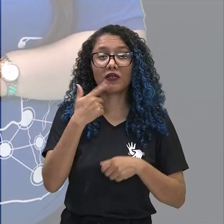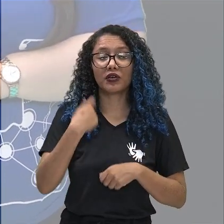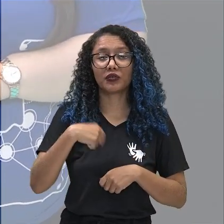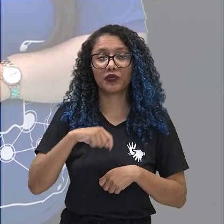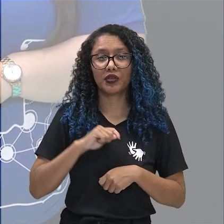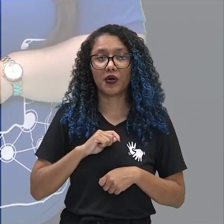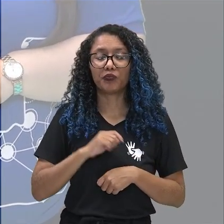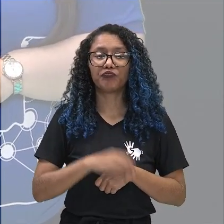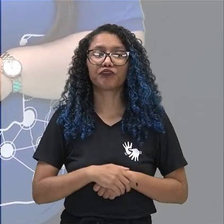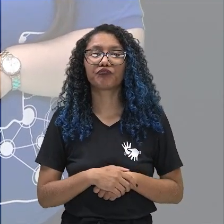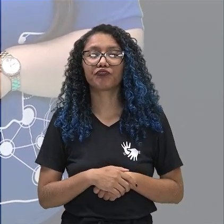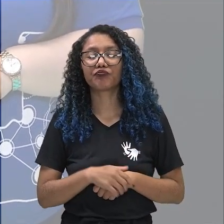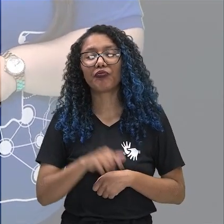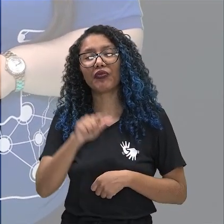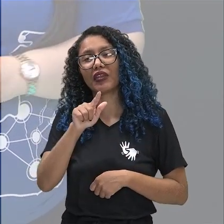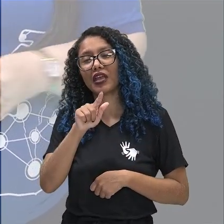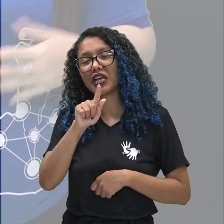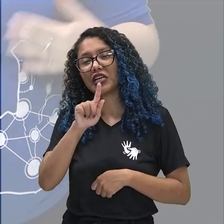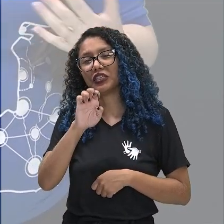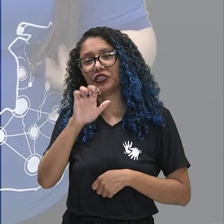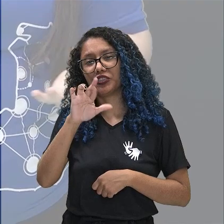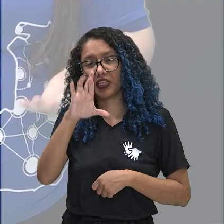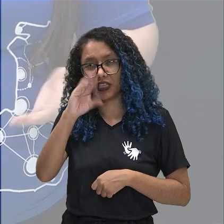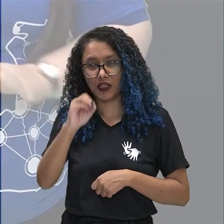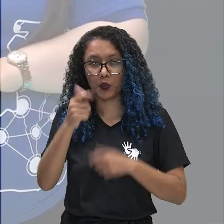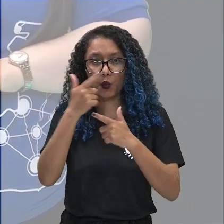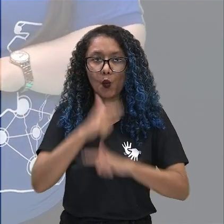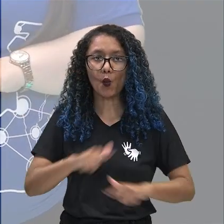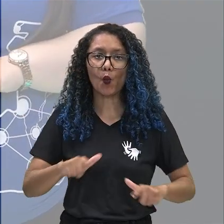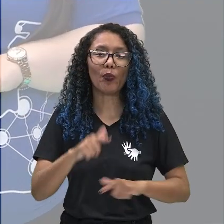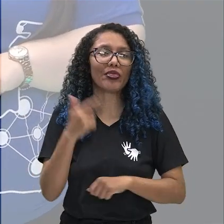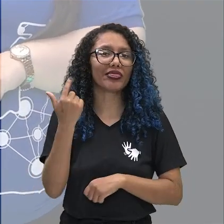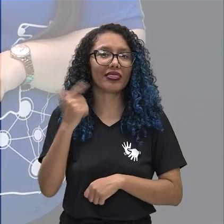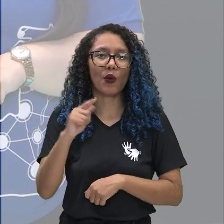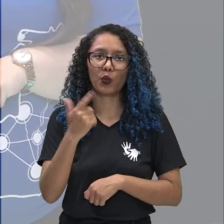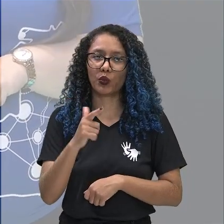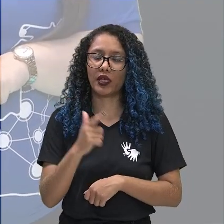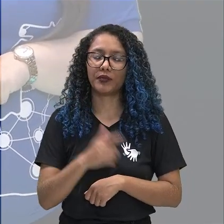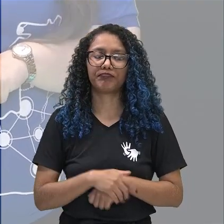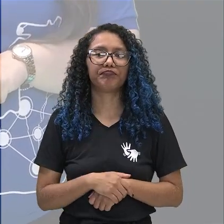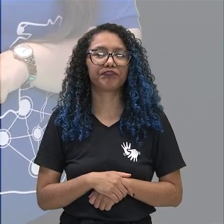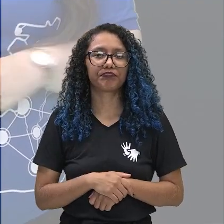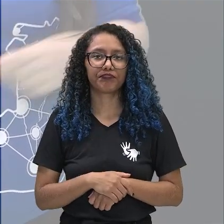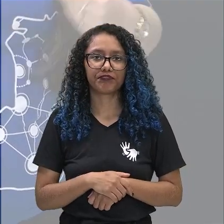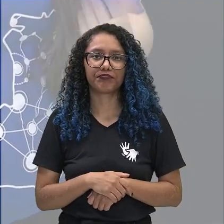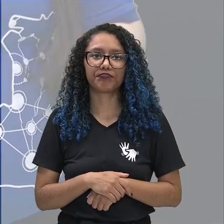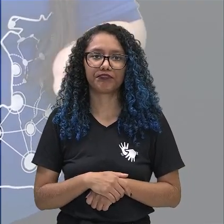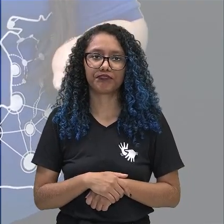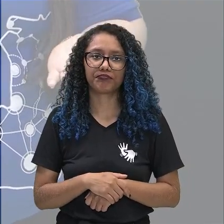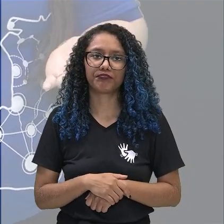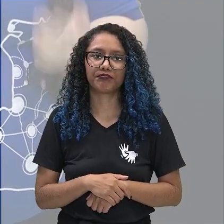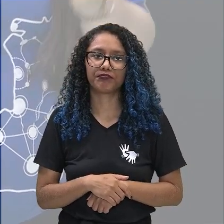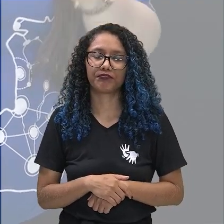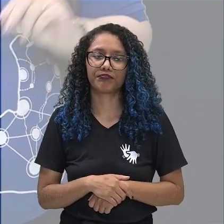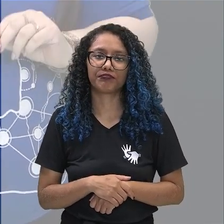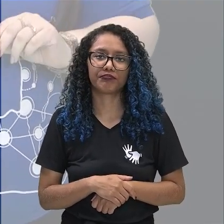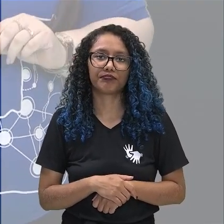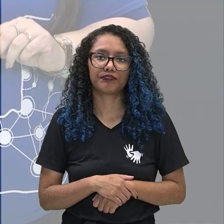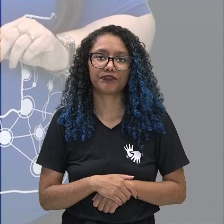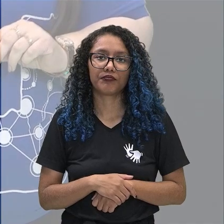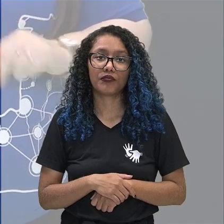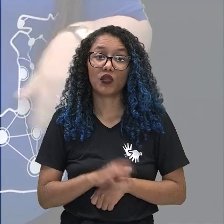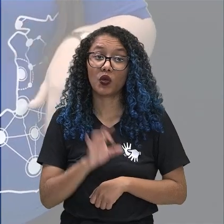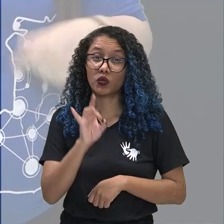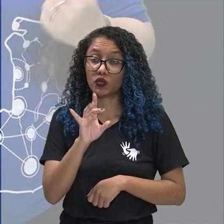o gênero neutro. Então, dentro dos nossos substantivos, nós não vamos encontrar o gênero neutro, somente